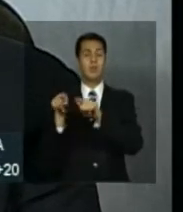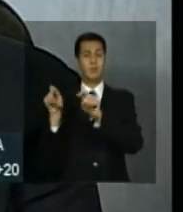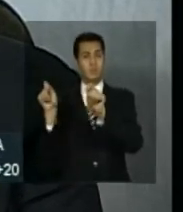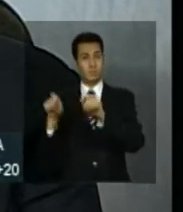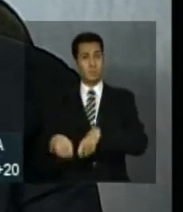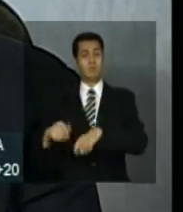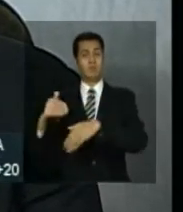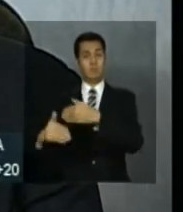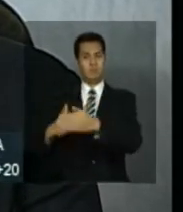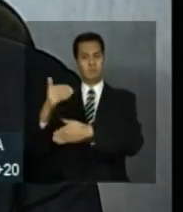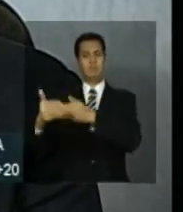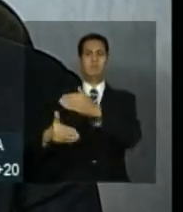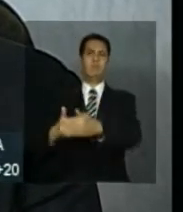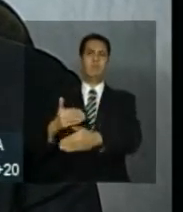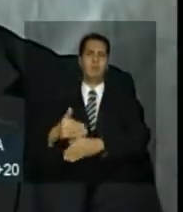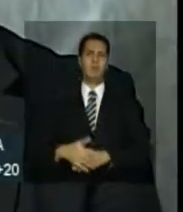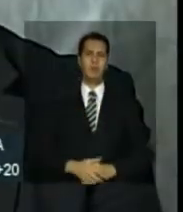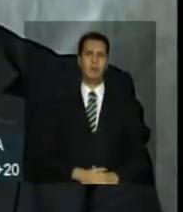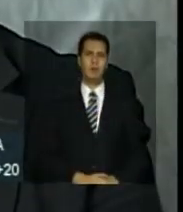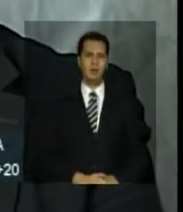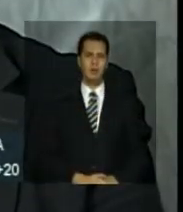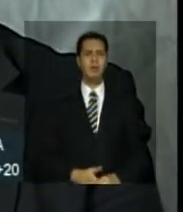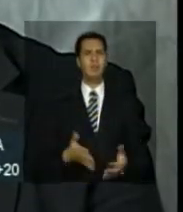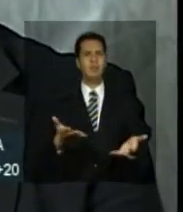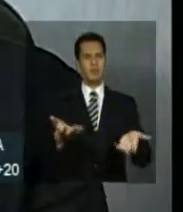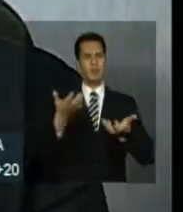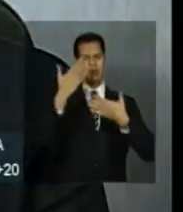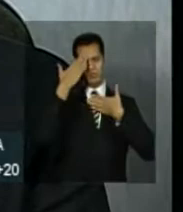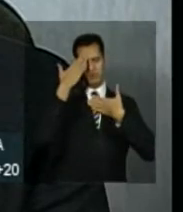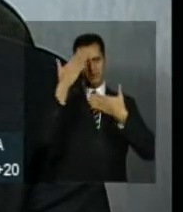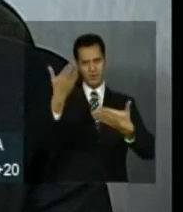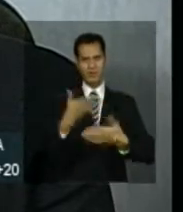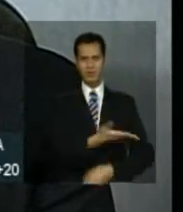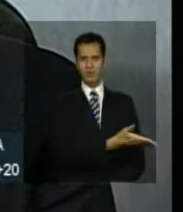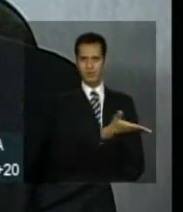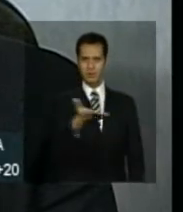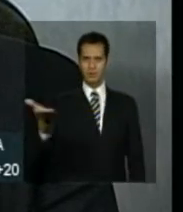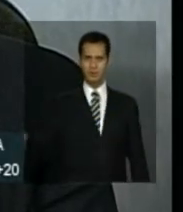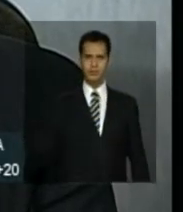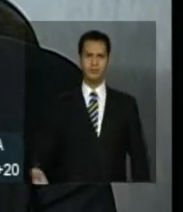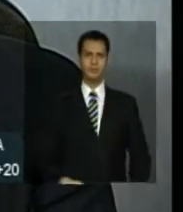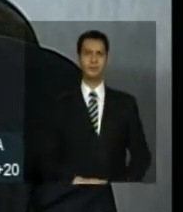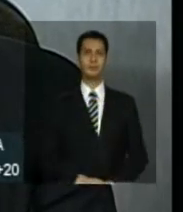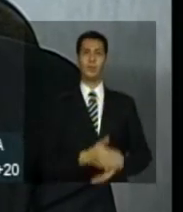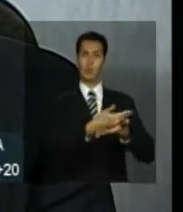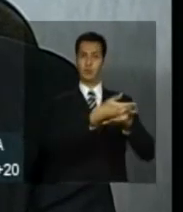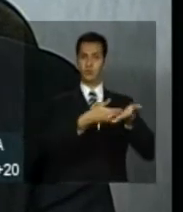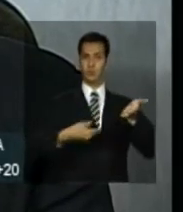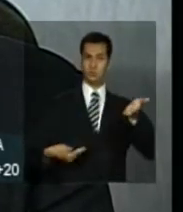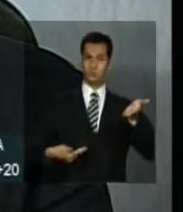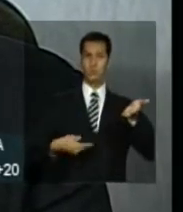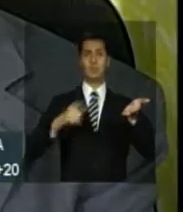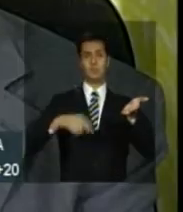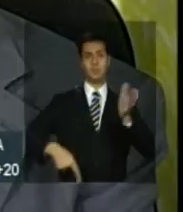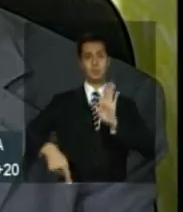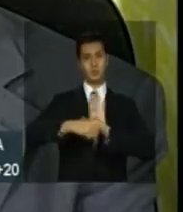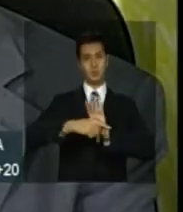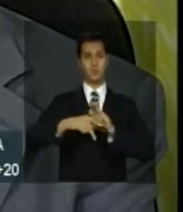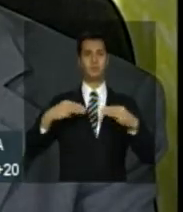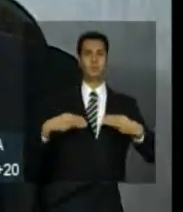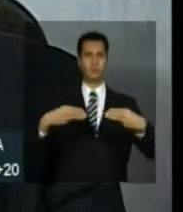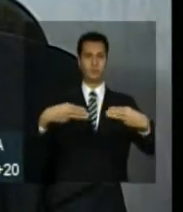desenvolver e crescer então quero agradecer a presença dos Senhores Esse é um documento que foi tirado pelo Ministério